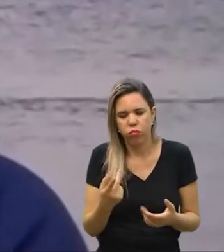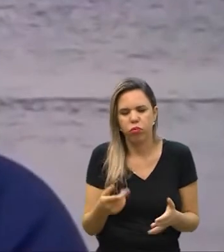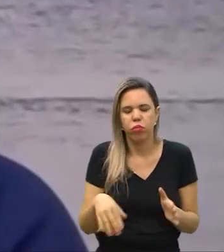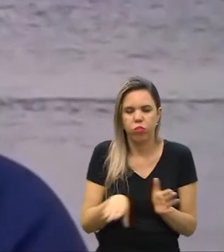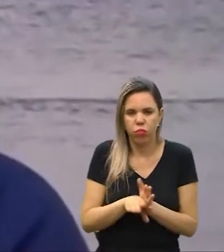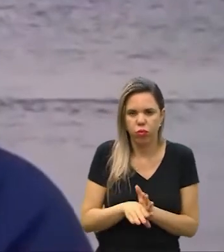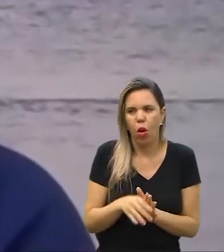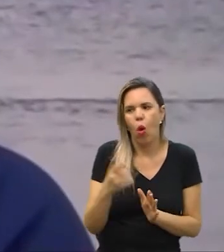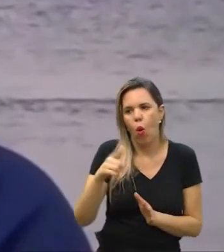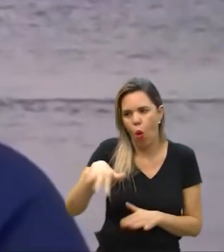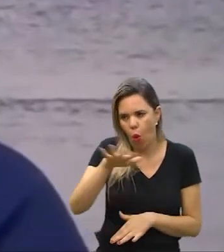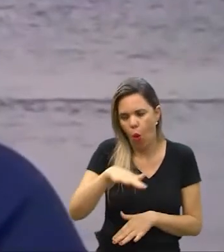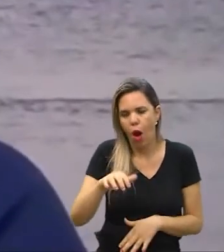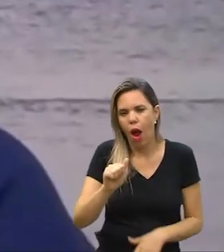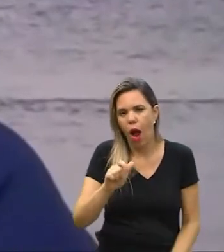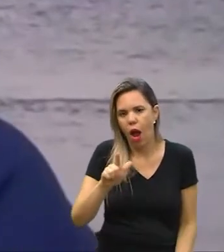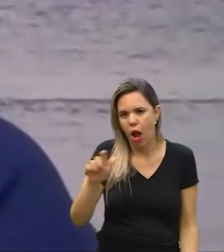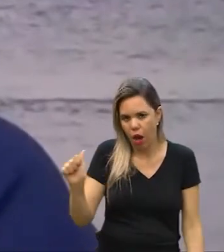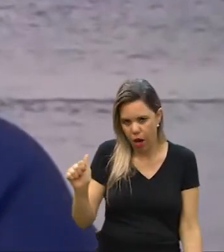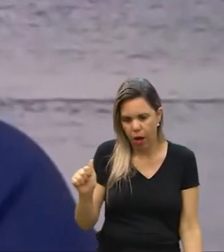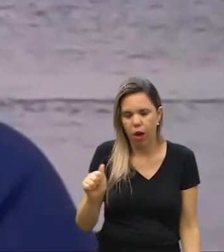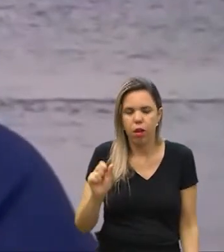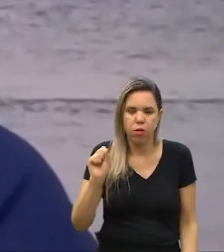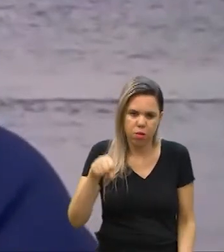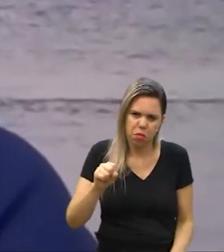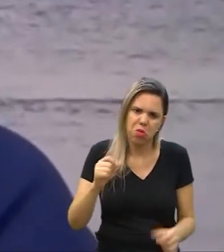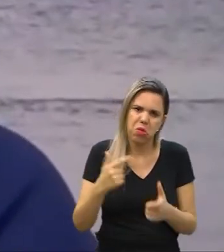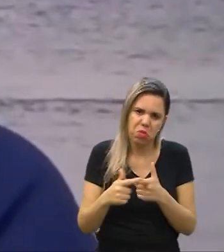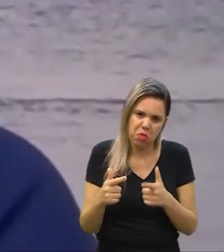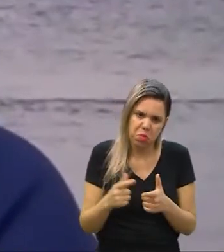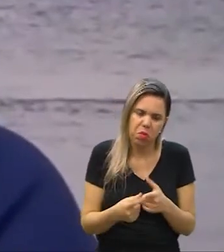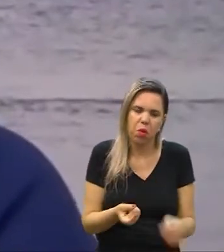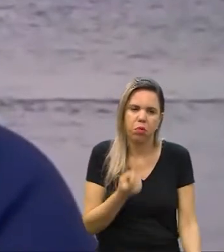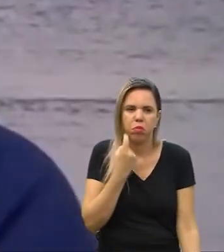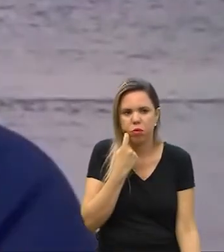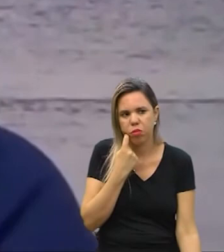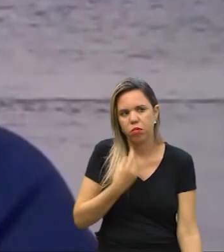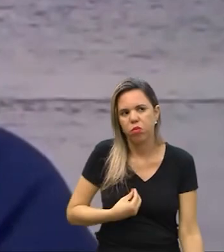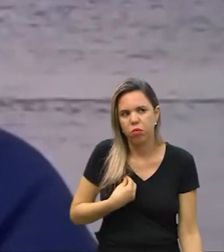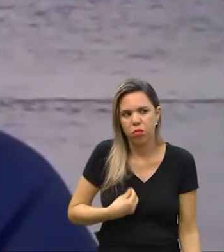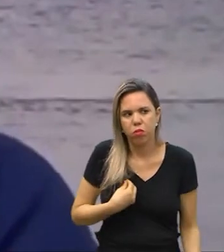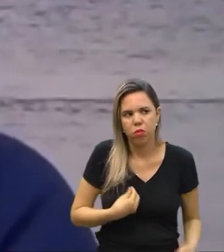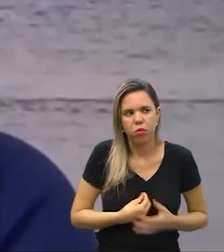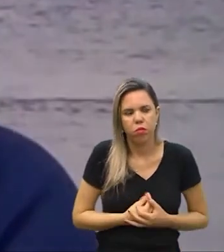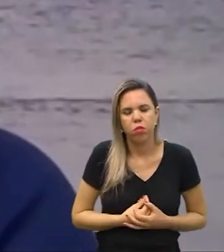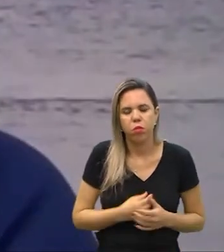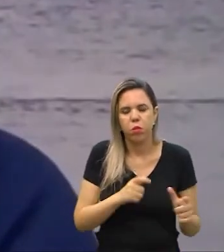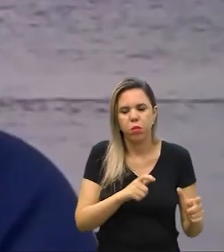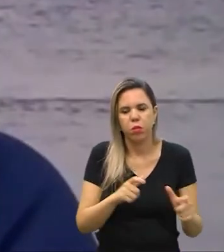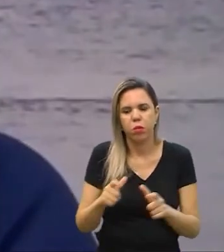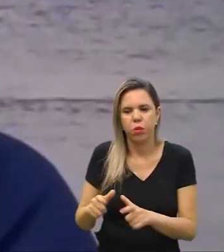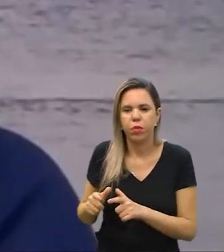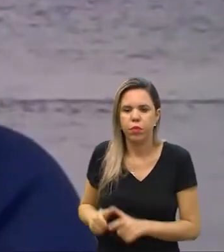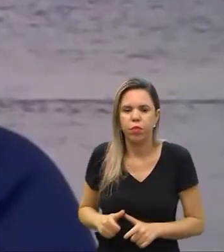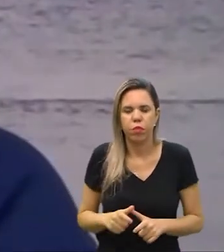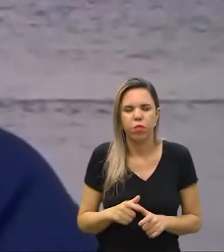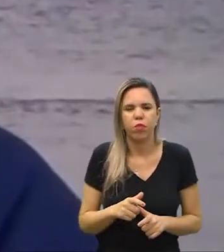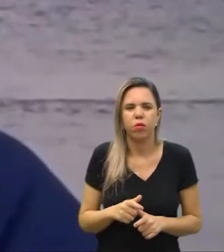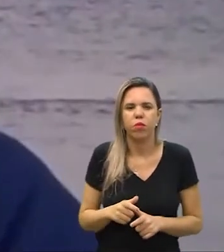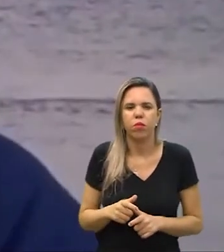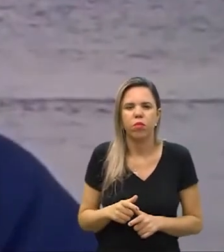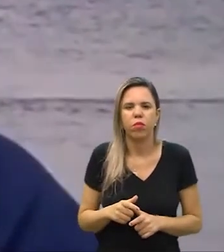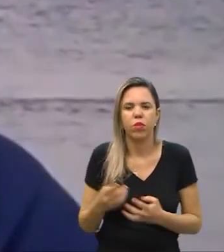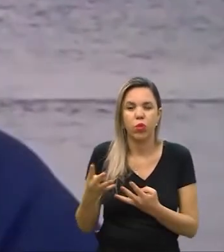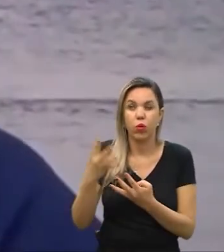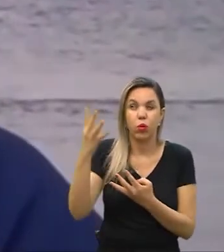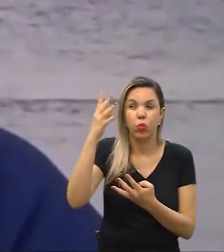de alguma alga, então sim, pode ser alguma alga que está em algum local poluído, tudo que